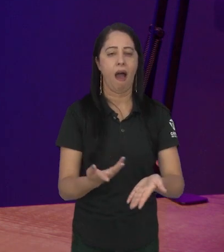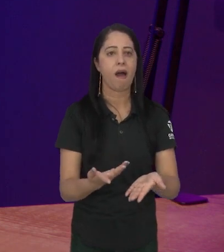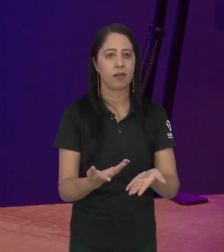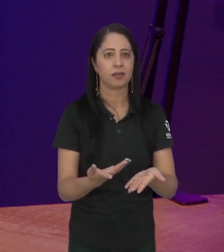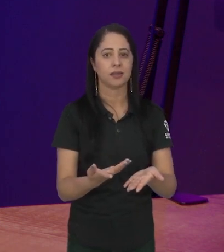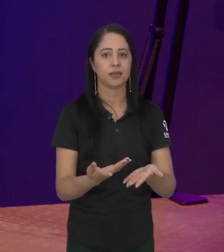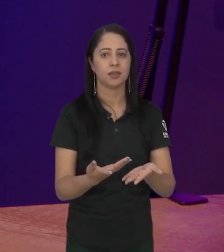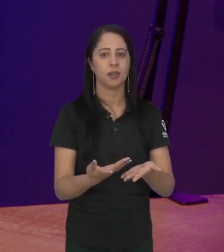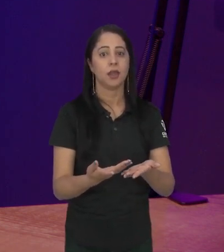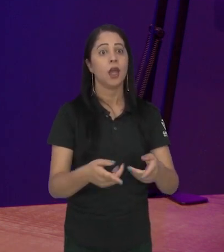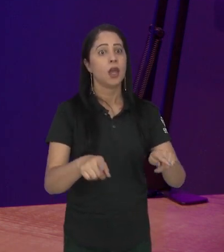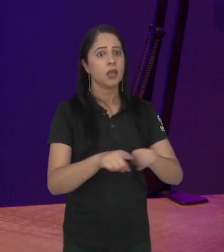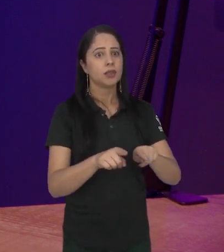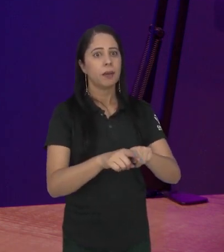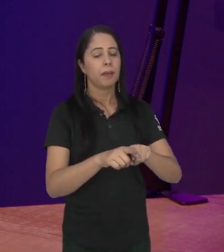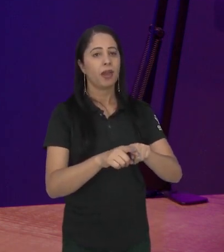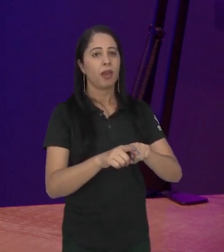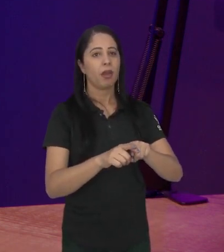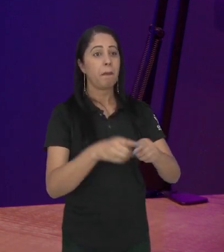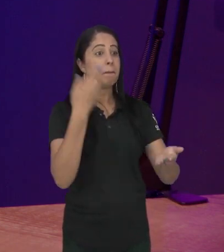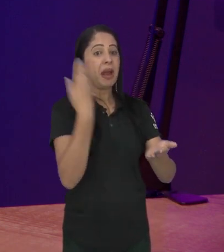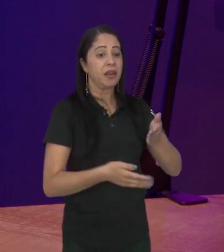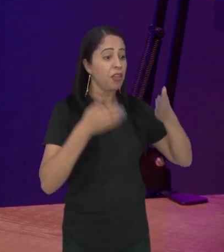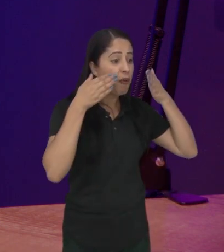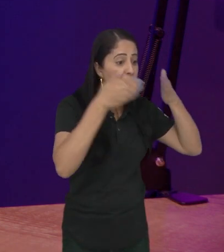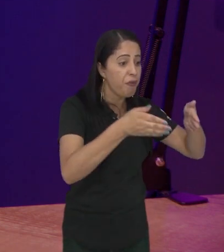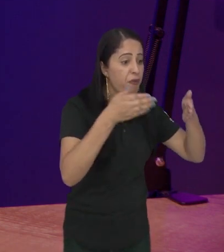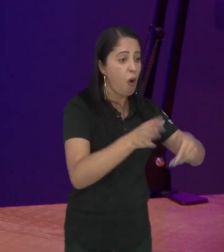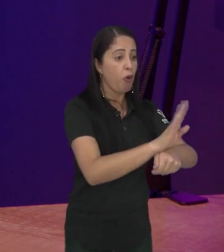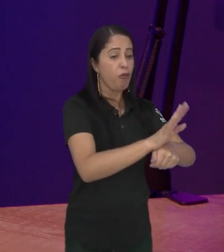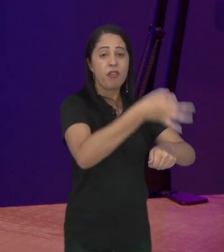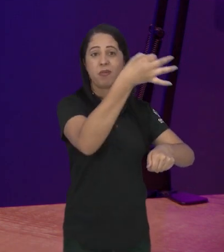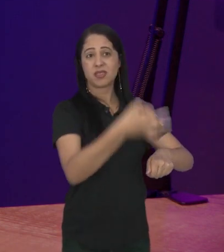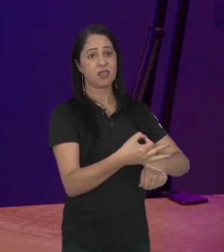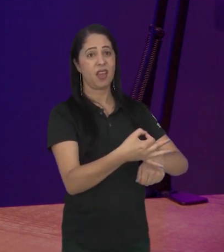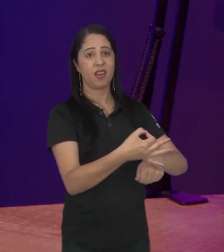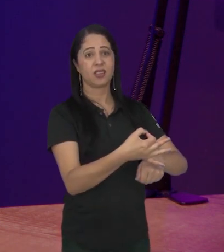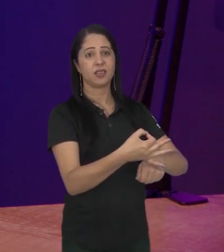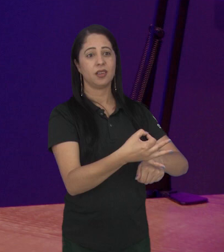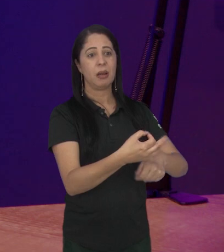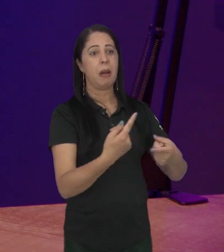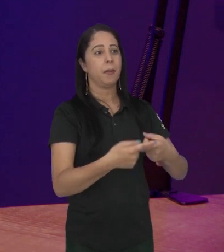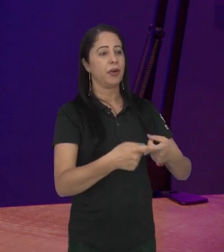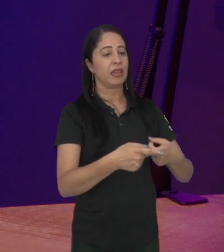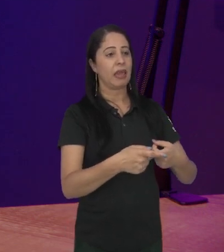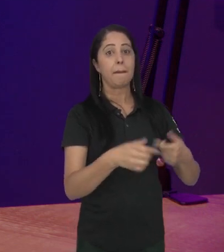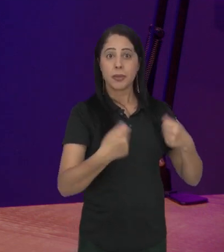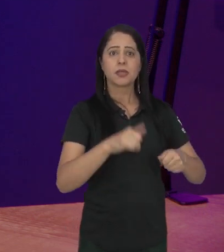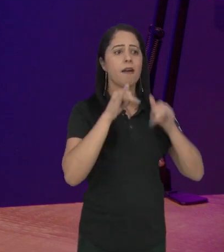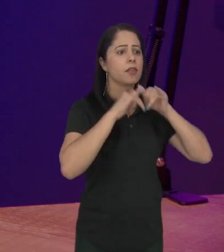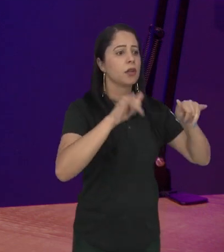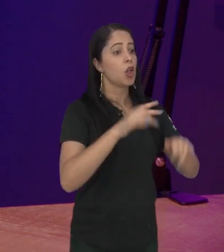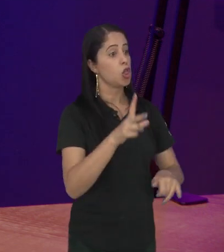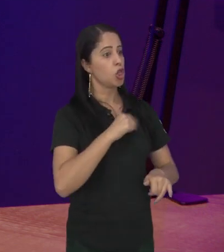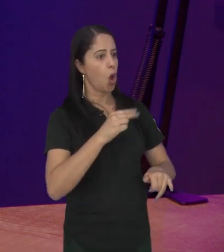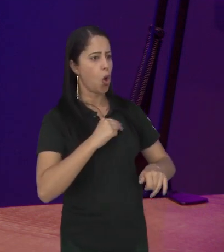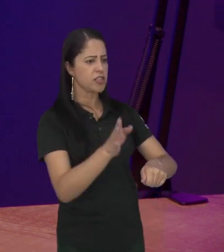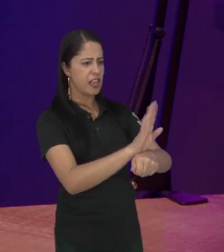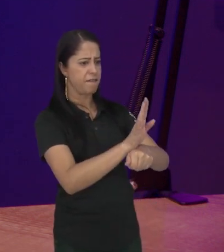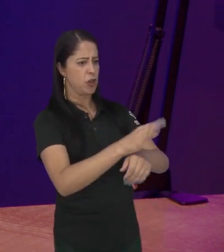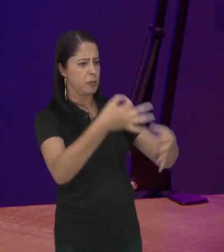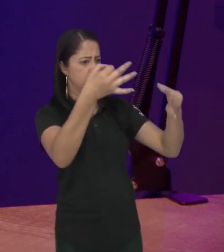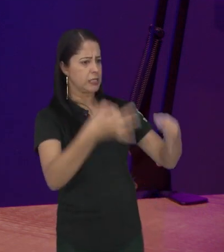de como isso também tirou o holofote de Moonlight. Então a notícia não era, caraca, gente, Moonlight, que é uma história que fala